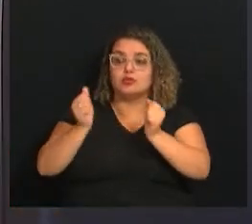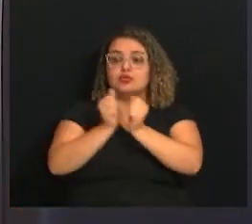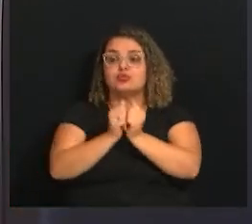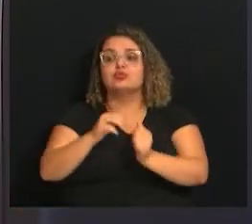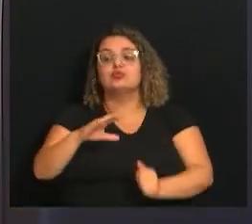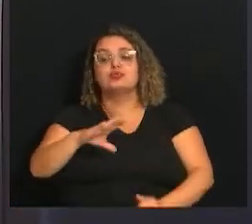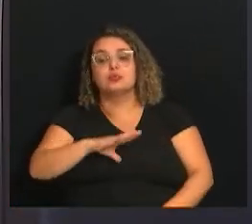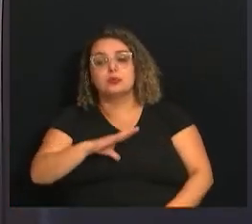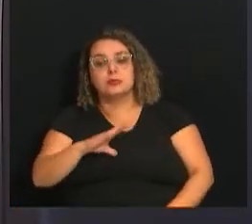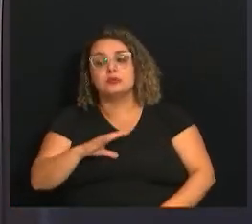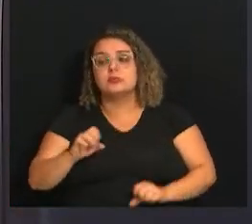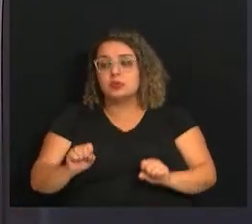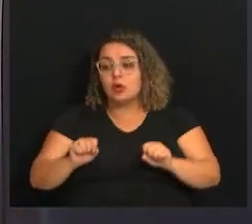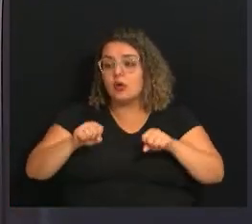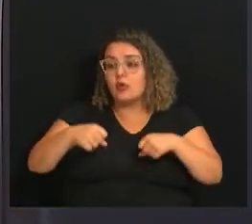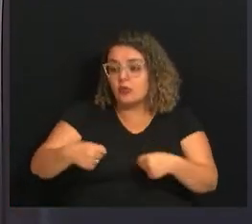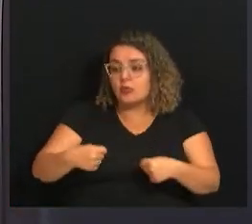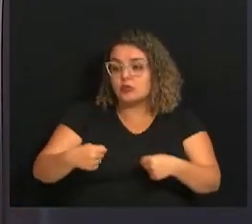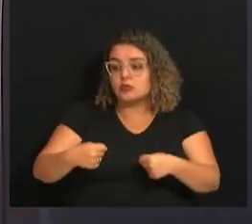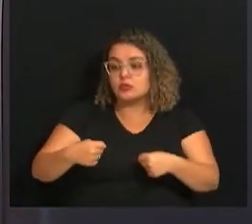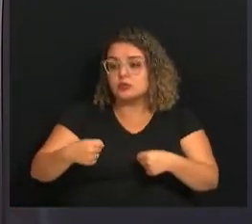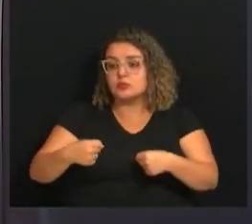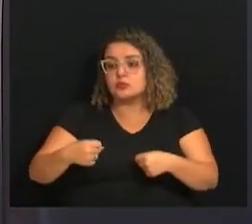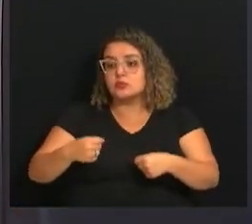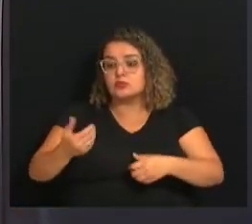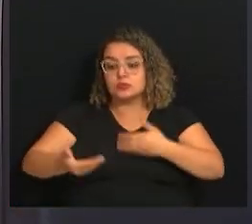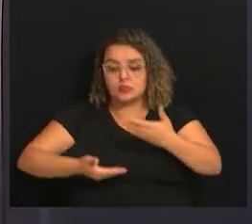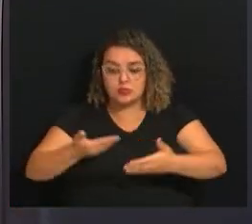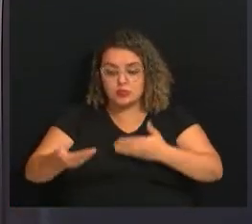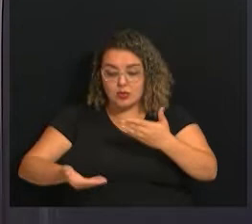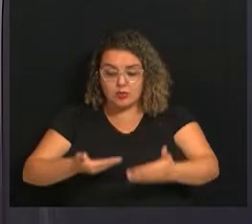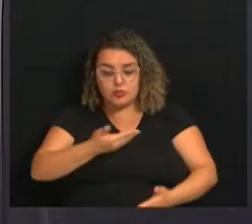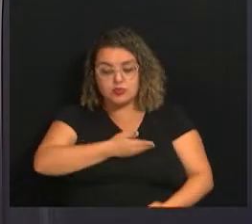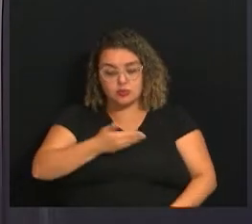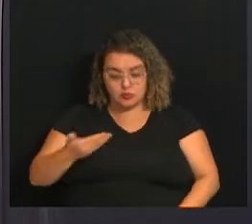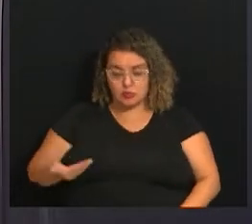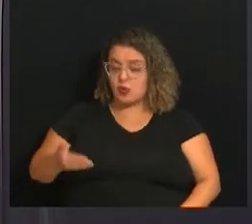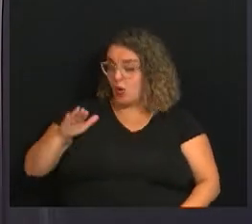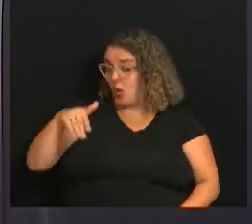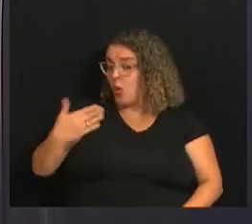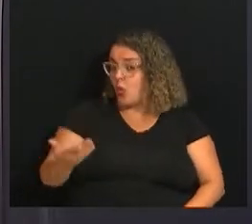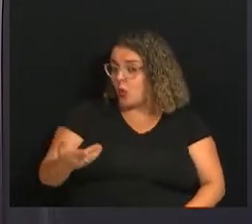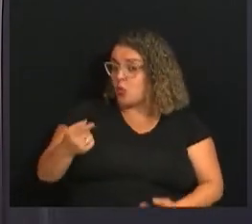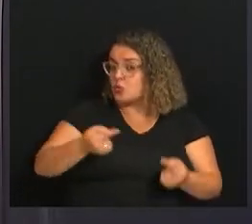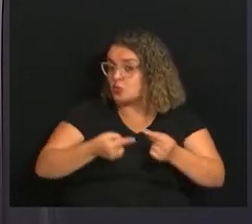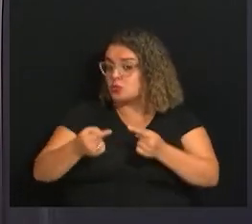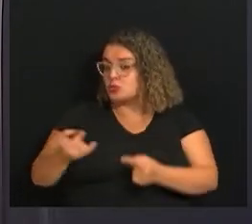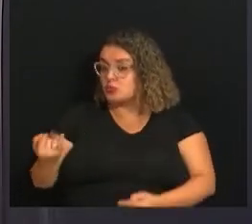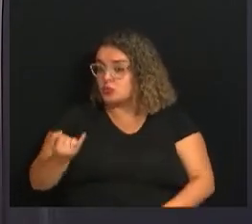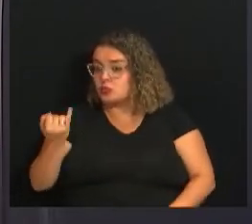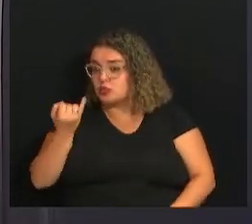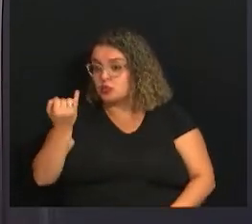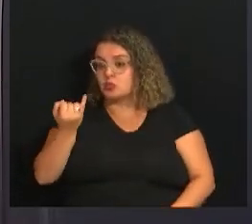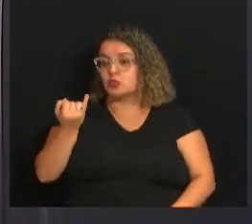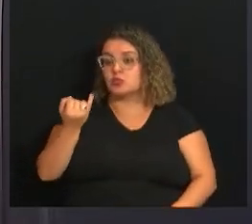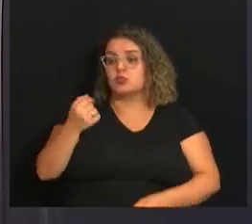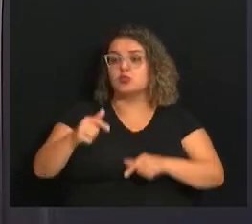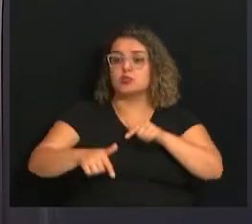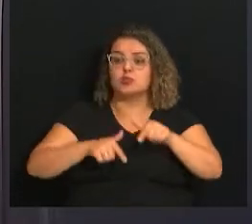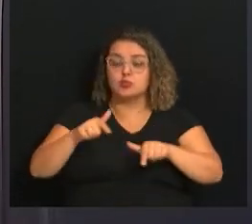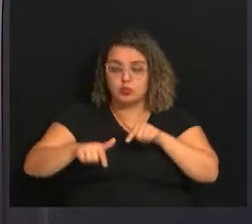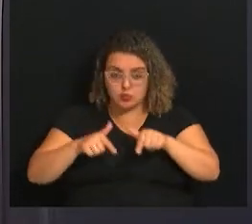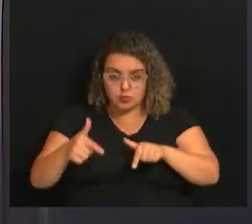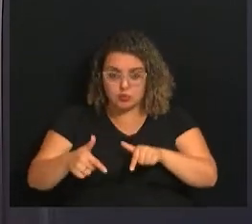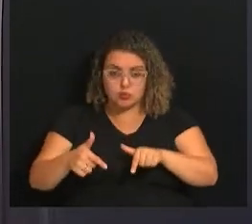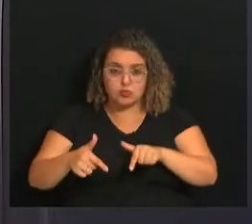o fortalecimento do serviço público, né? Porque quando a gente discute a importância dos trabalhadores que atendem